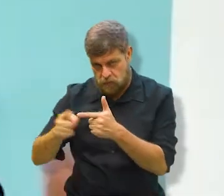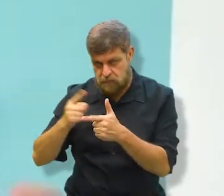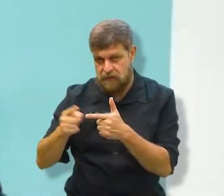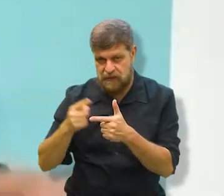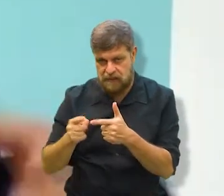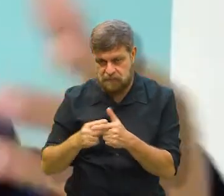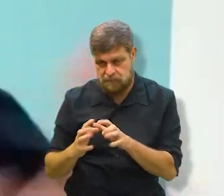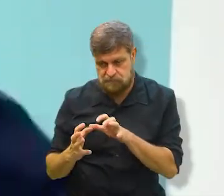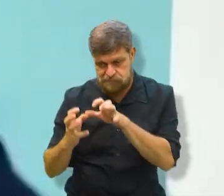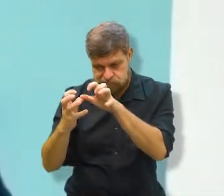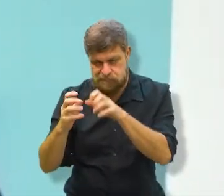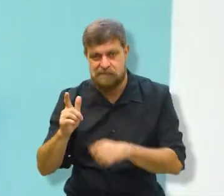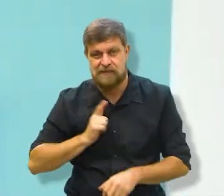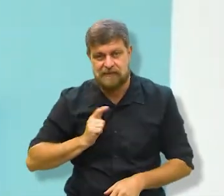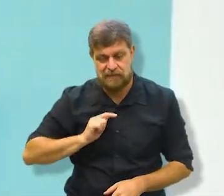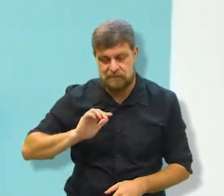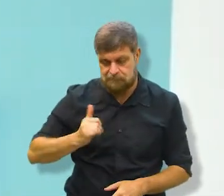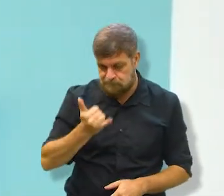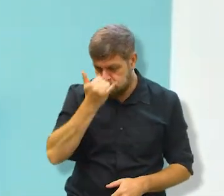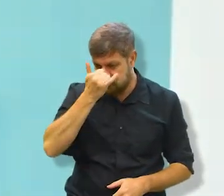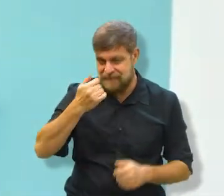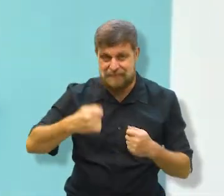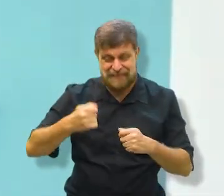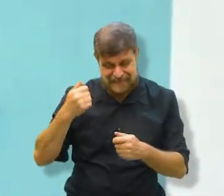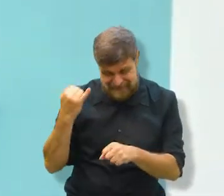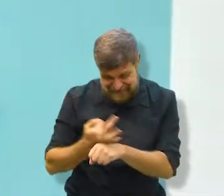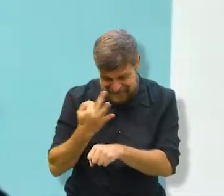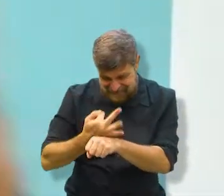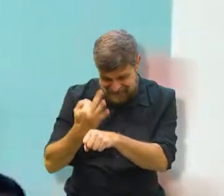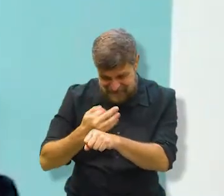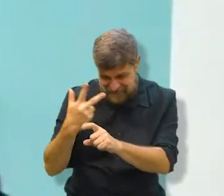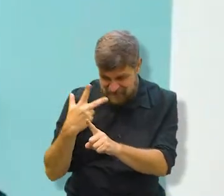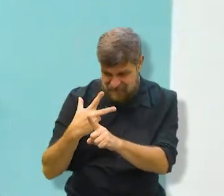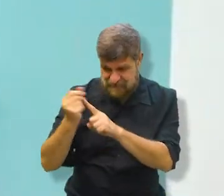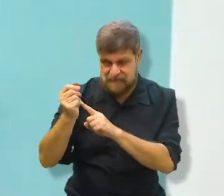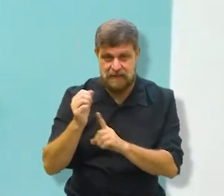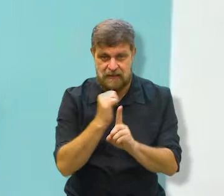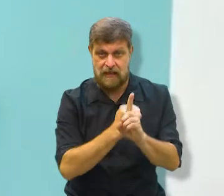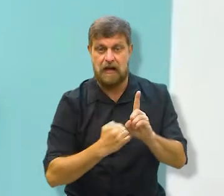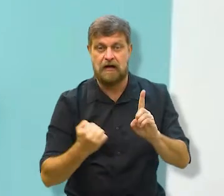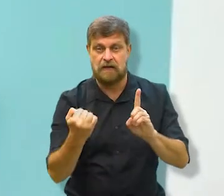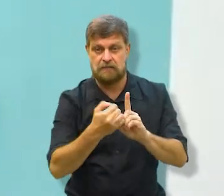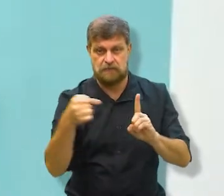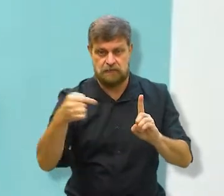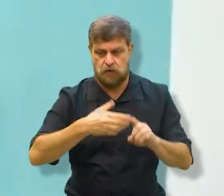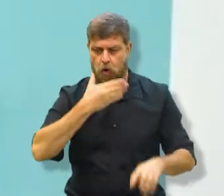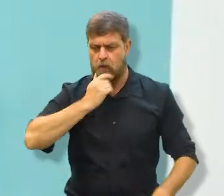adversas, situações complicadas que precisam ser superadas, na